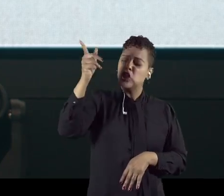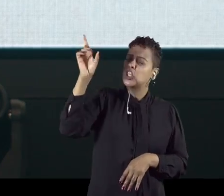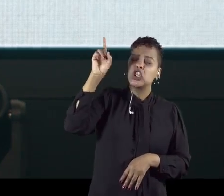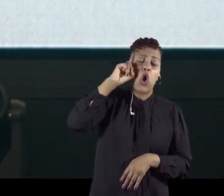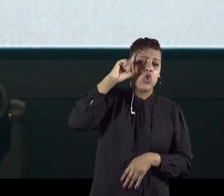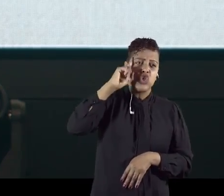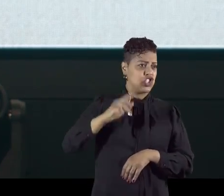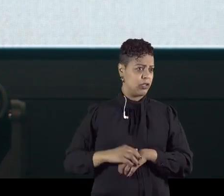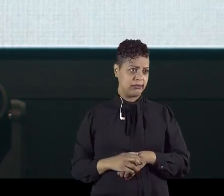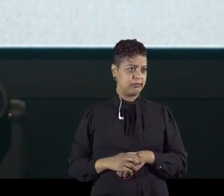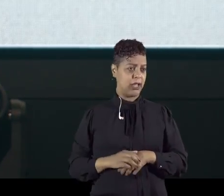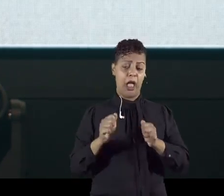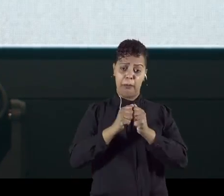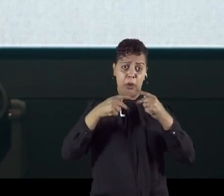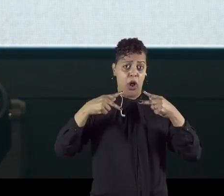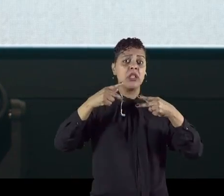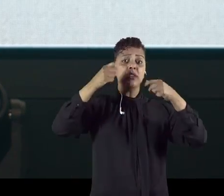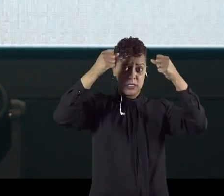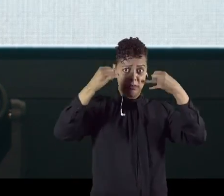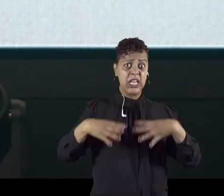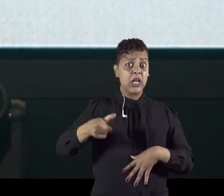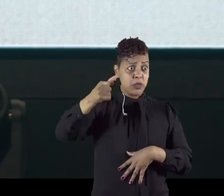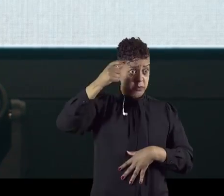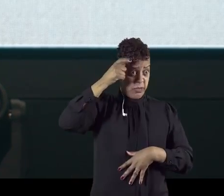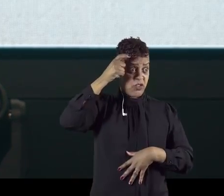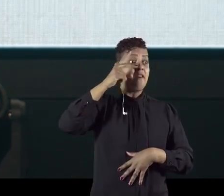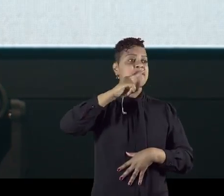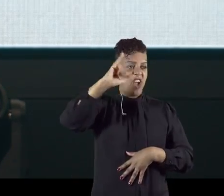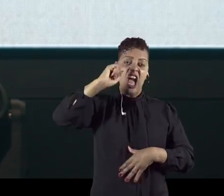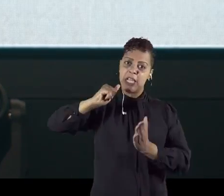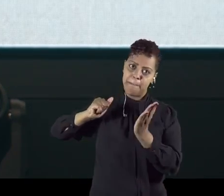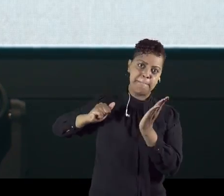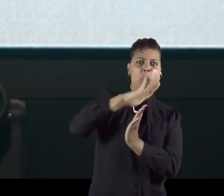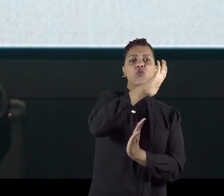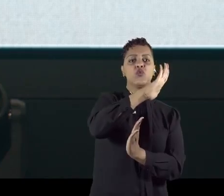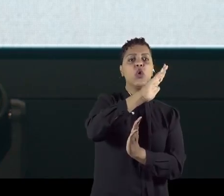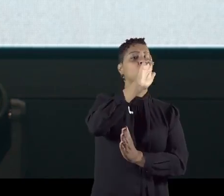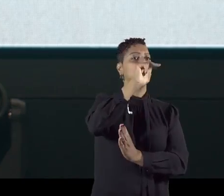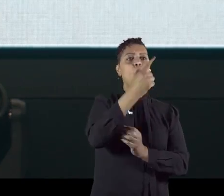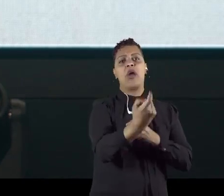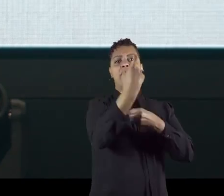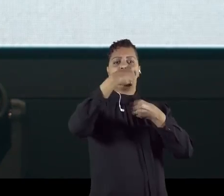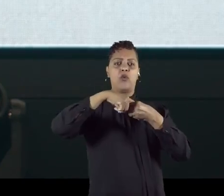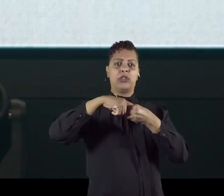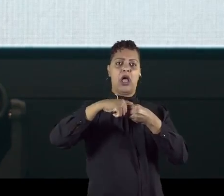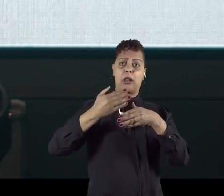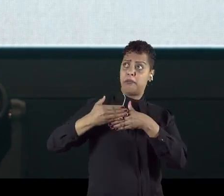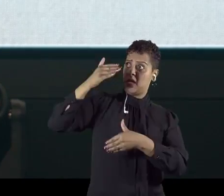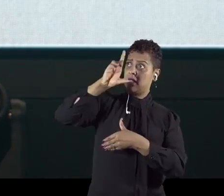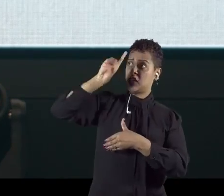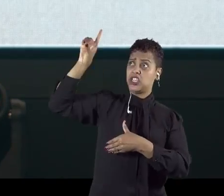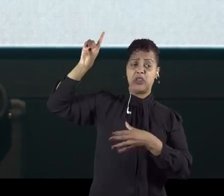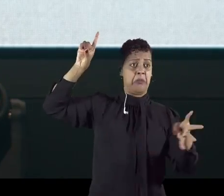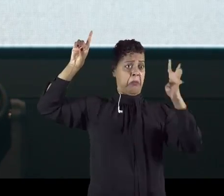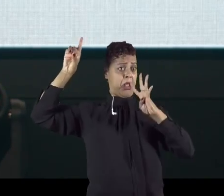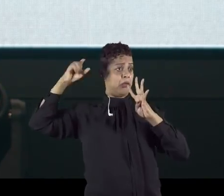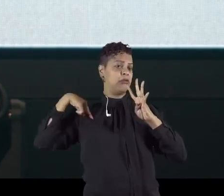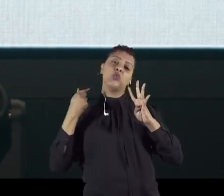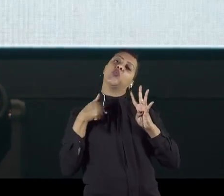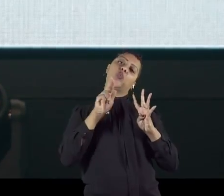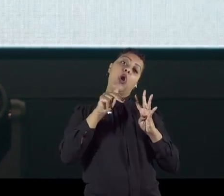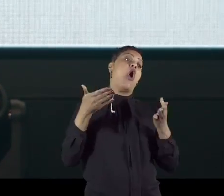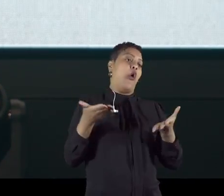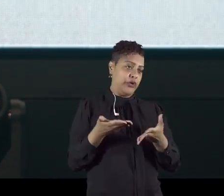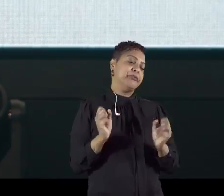o Apocalipse diz que ele vai ser expulso um dia e nunca mais ele vai poder chegar na presença de Deus para nos acusar